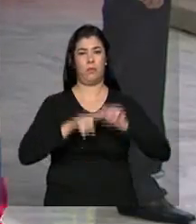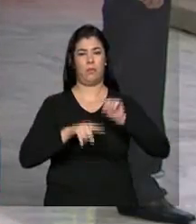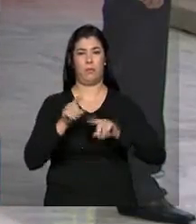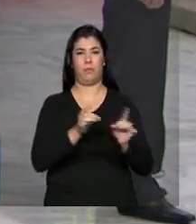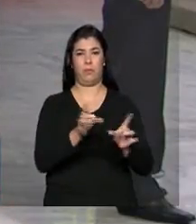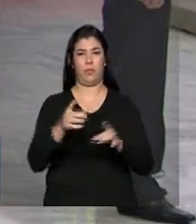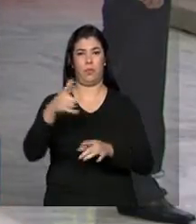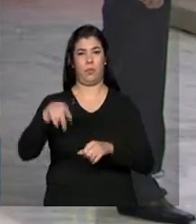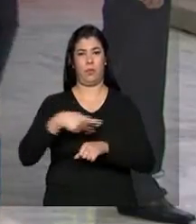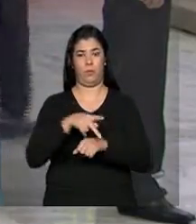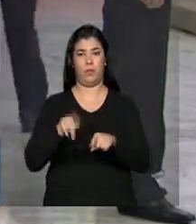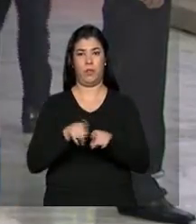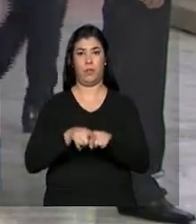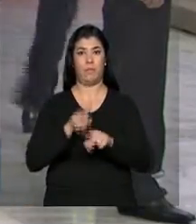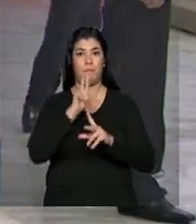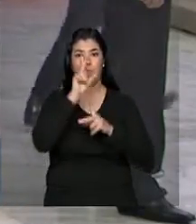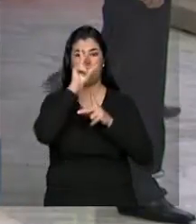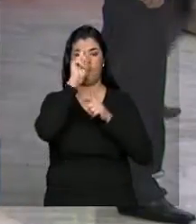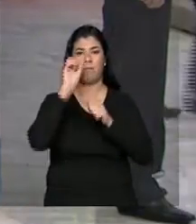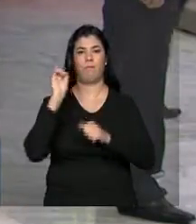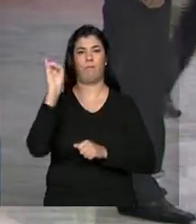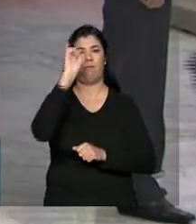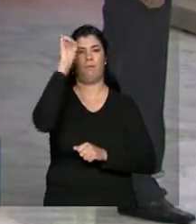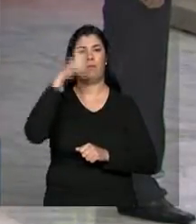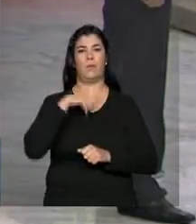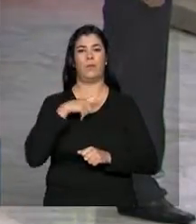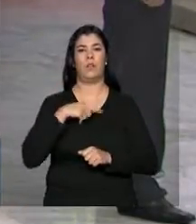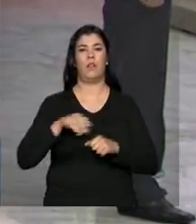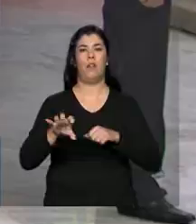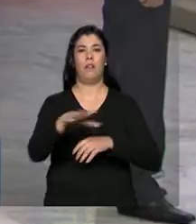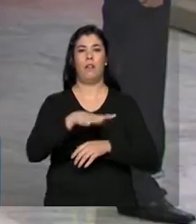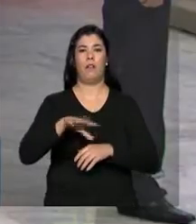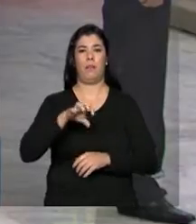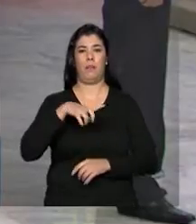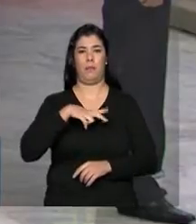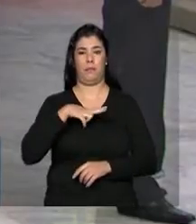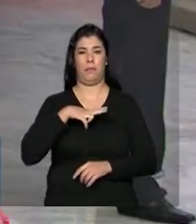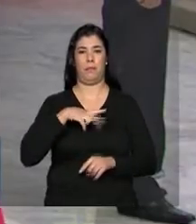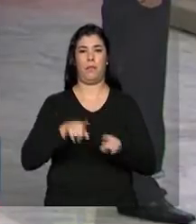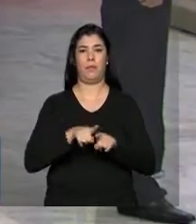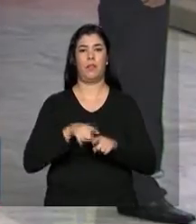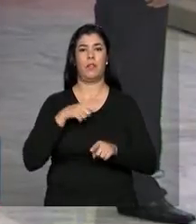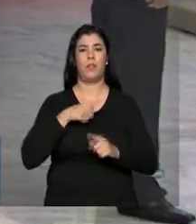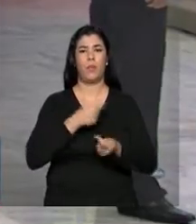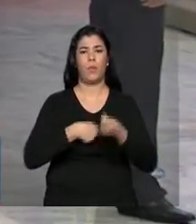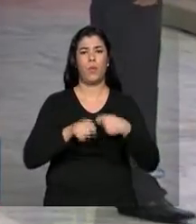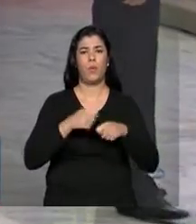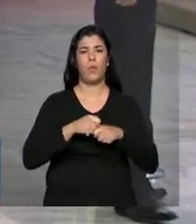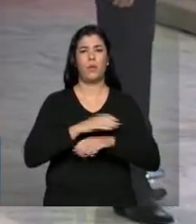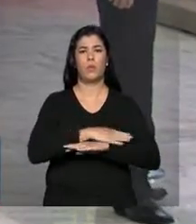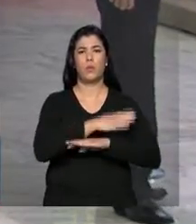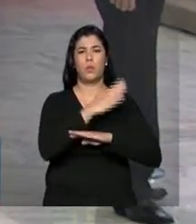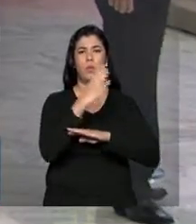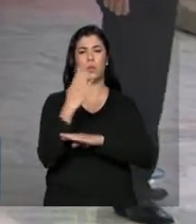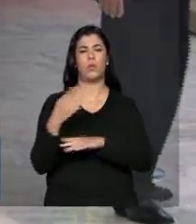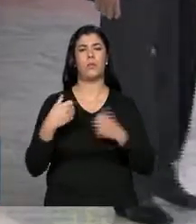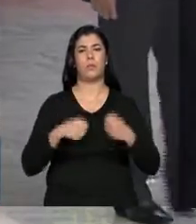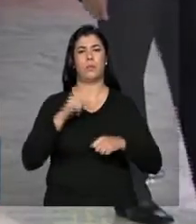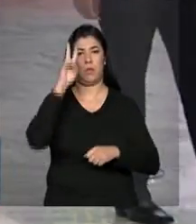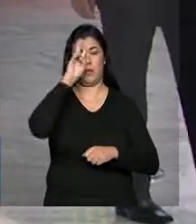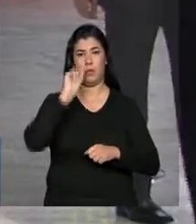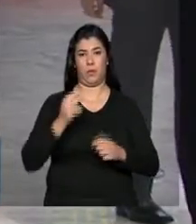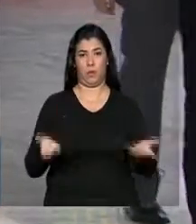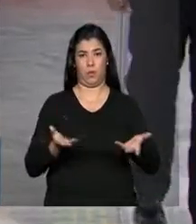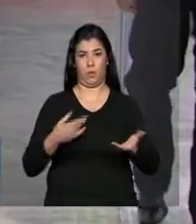que é uma forte demanda do setor privado. Essa reformulação passa aí pela economia de tempo. Vale lembrar que hoje